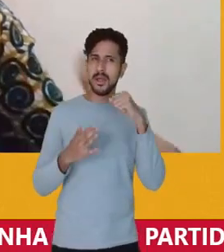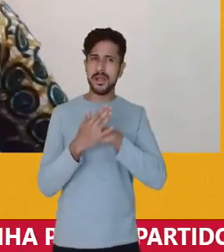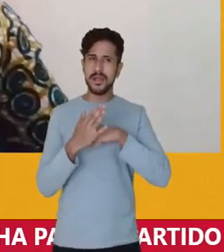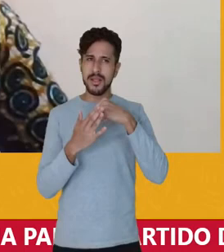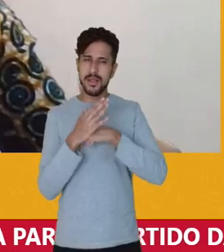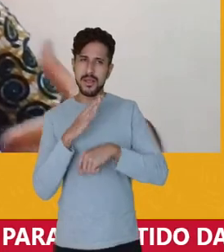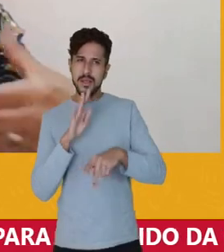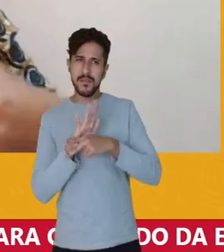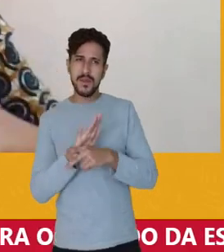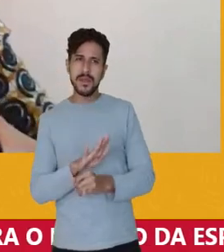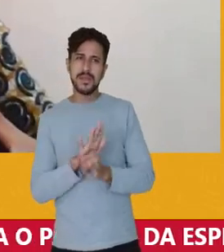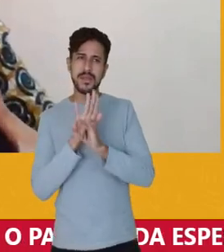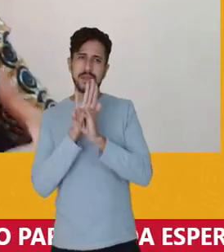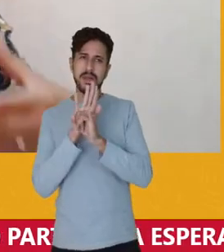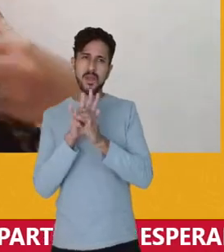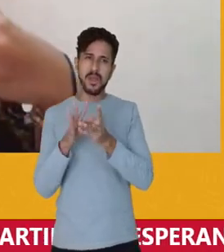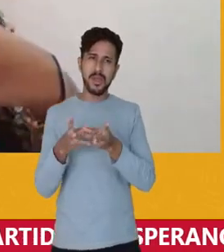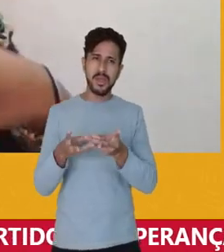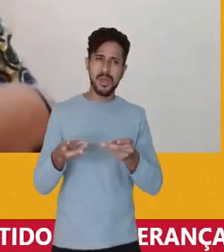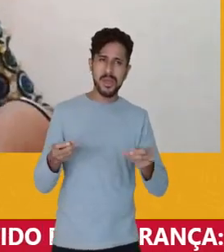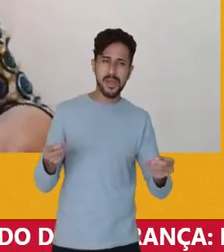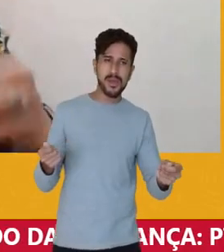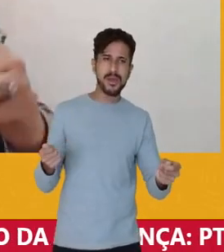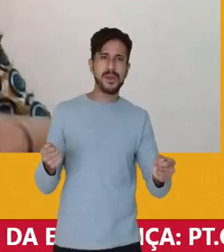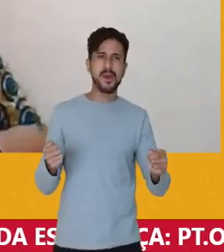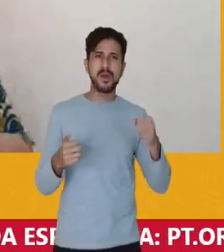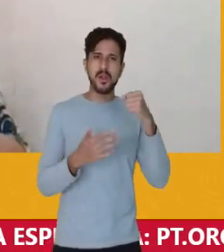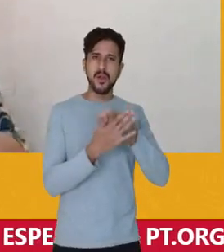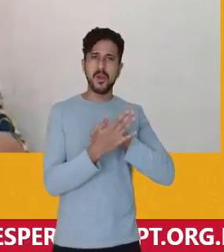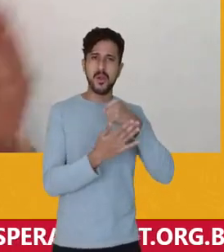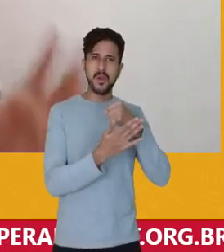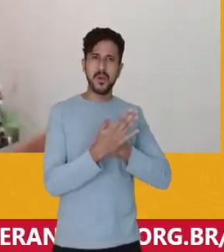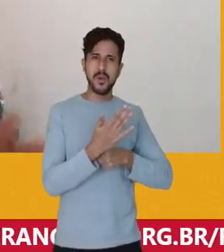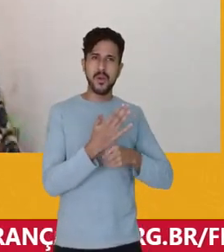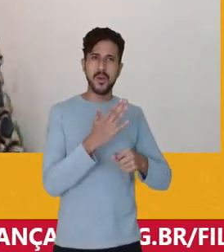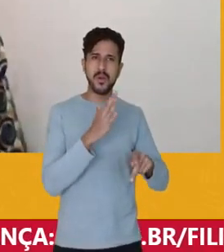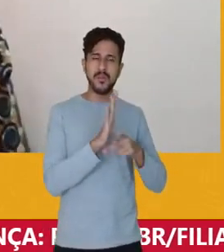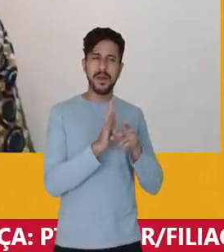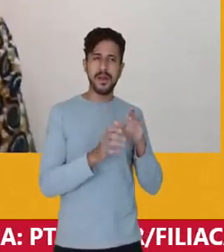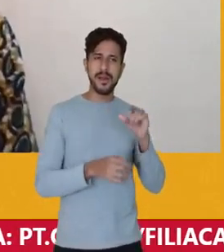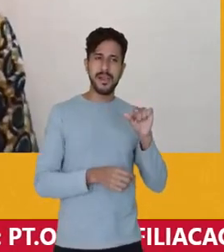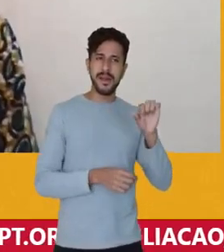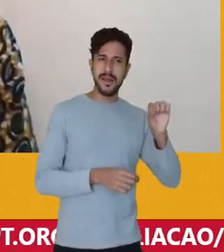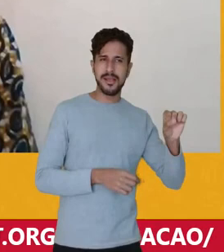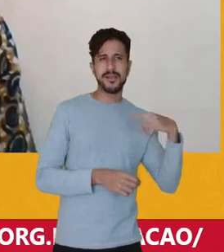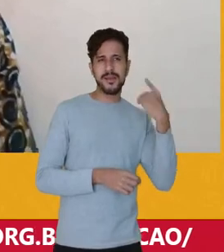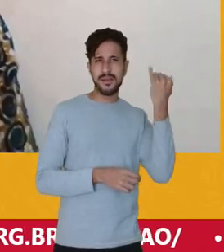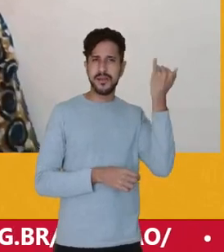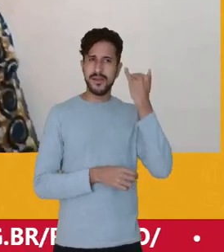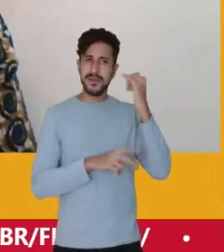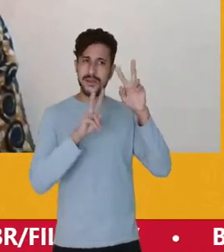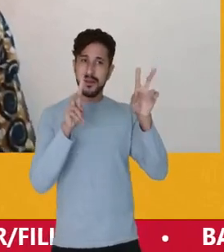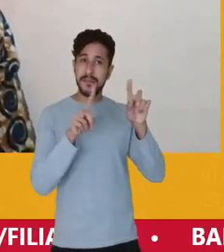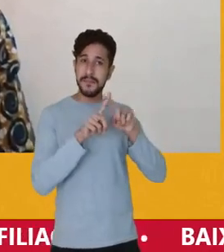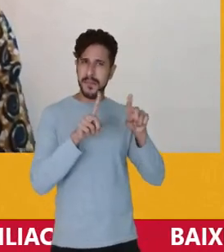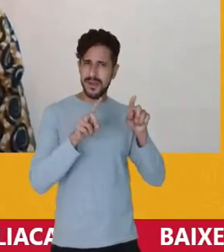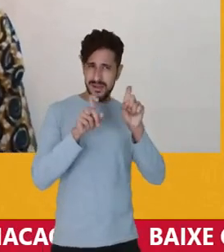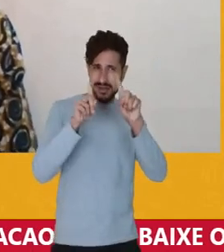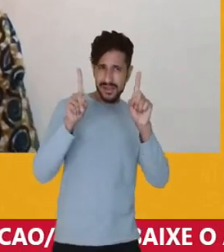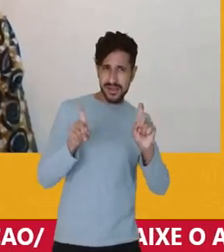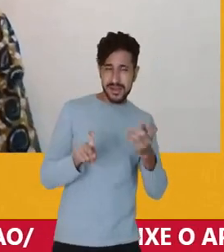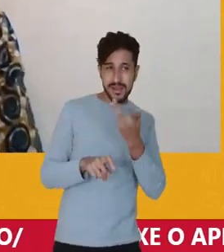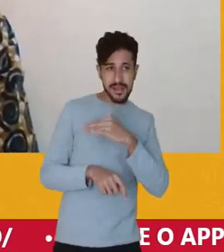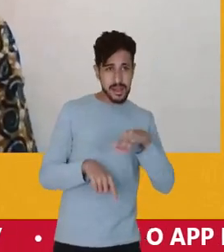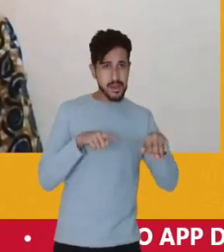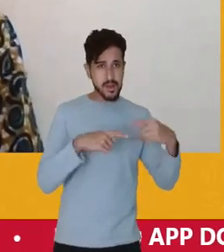lutas identitárias desmobilizam a luta de classe, a gente escuta isso, mas será que a